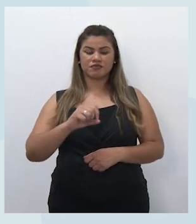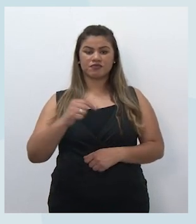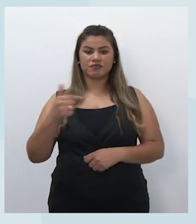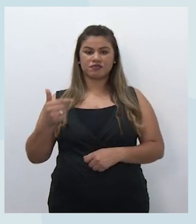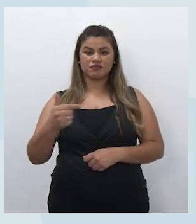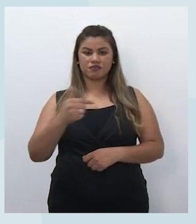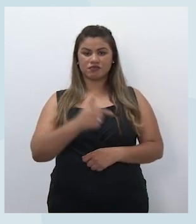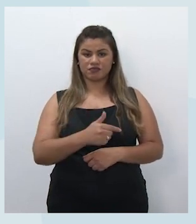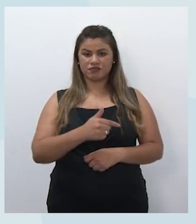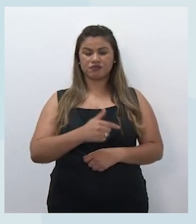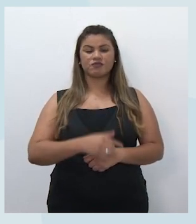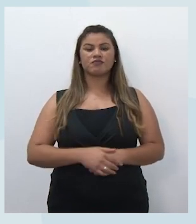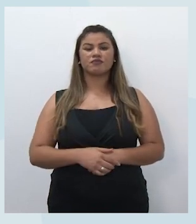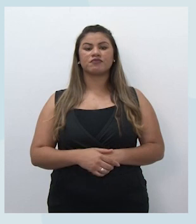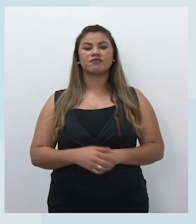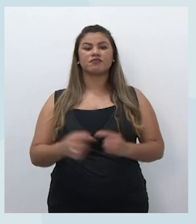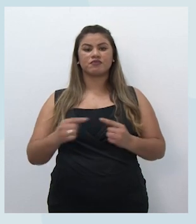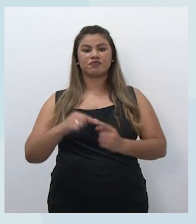segunda série do ensino médio.